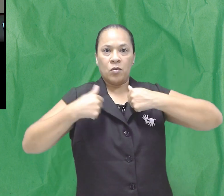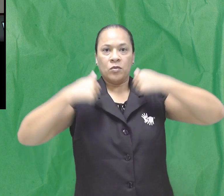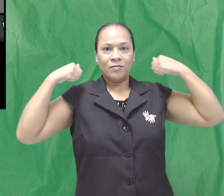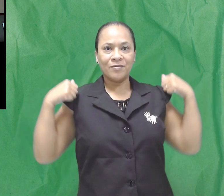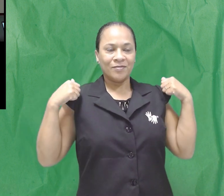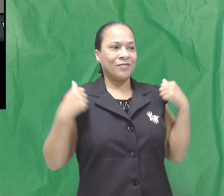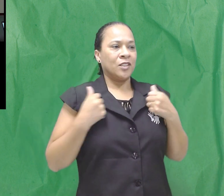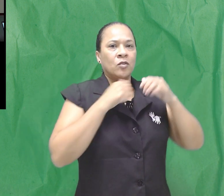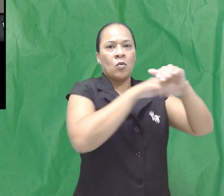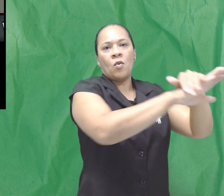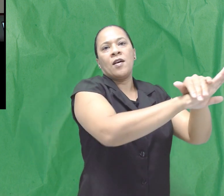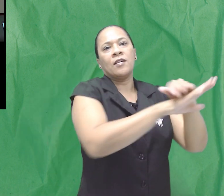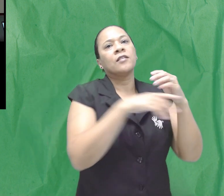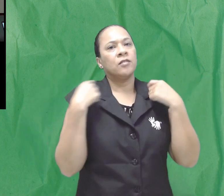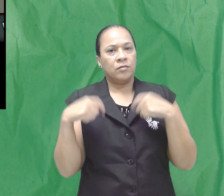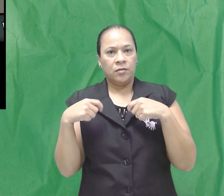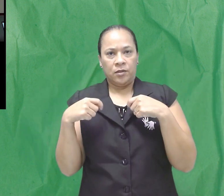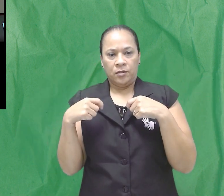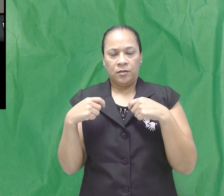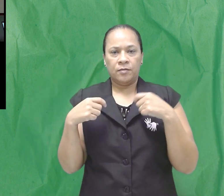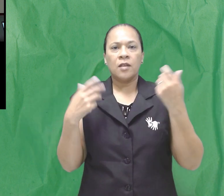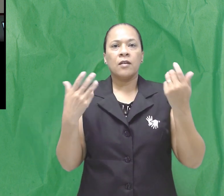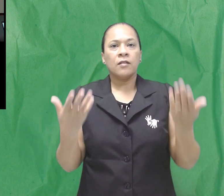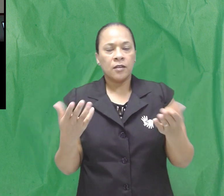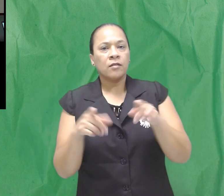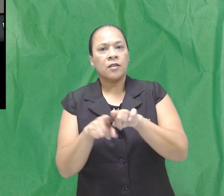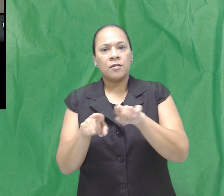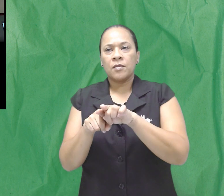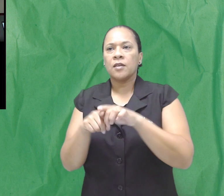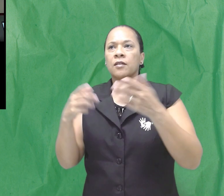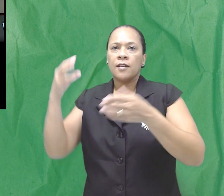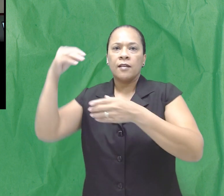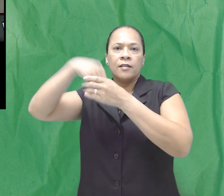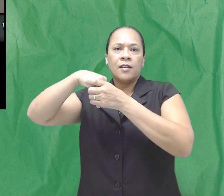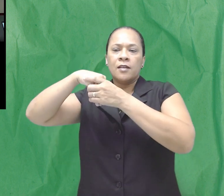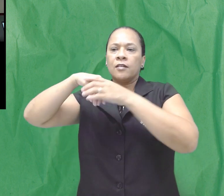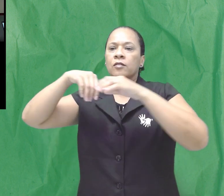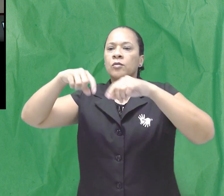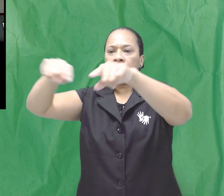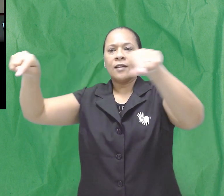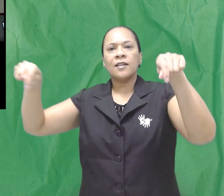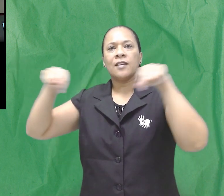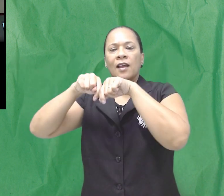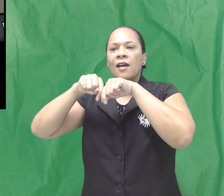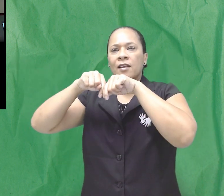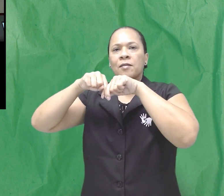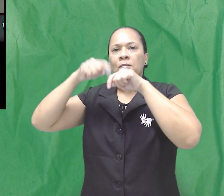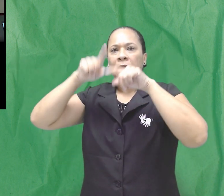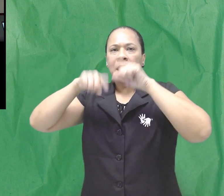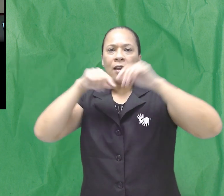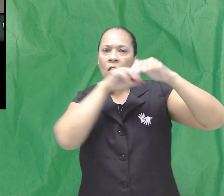dessa forma, né, o espaço dentro do laboratório ele vai ficar mais livre, né, facilitando, assim, o trânsito das